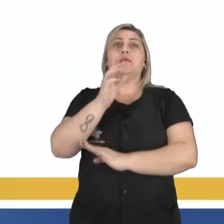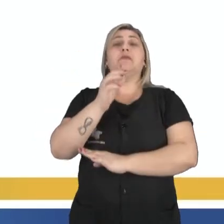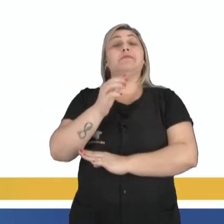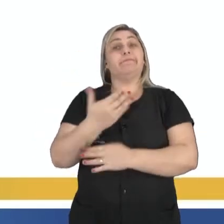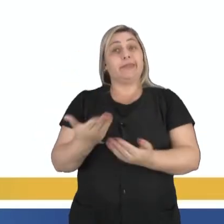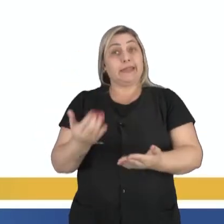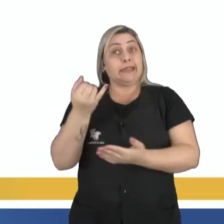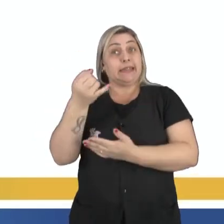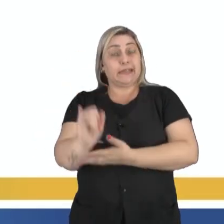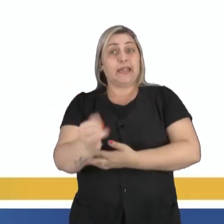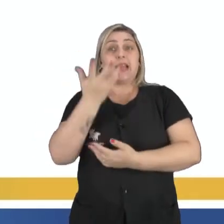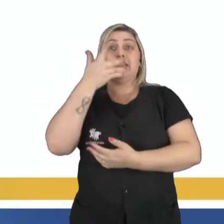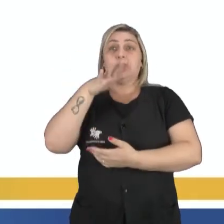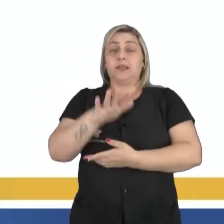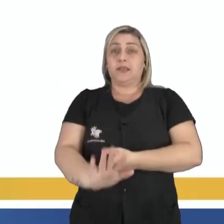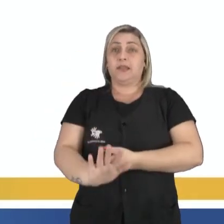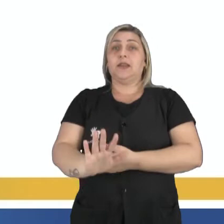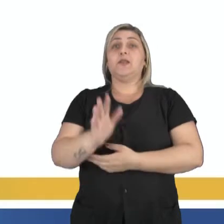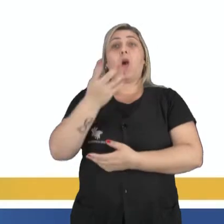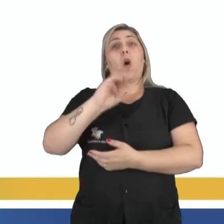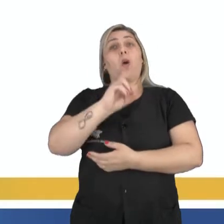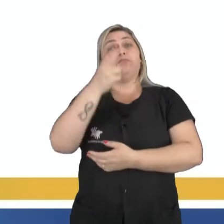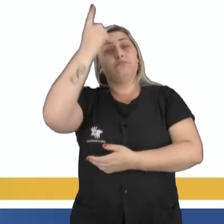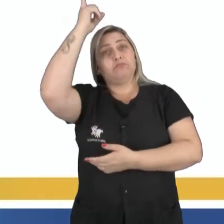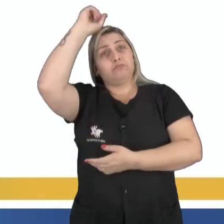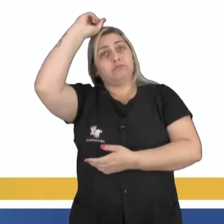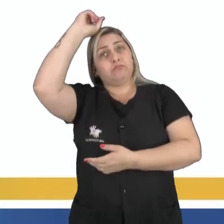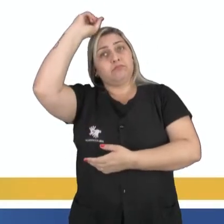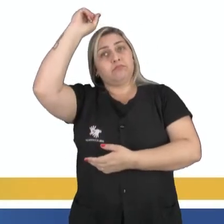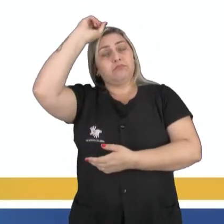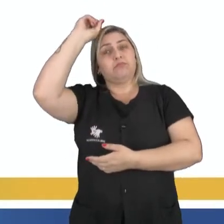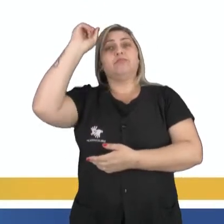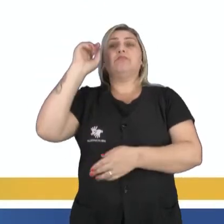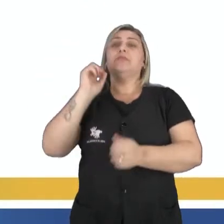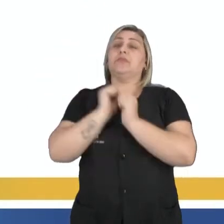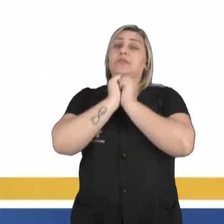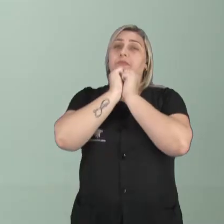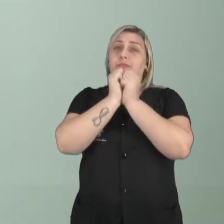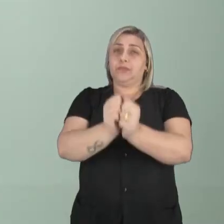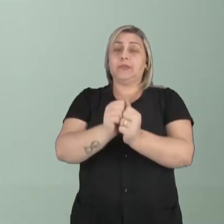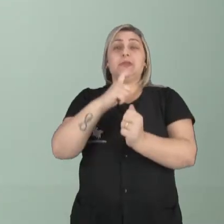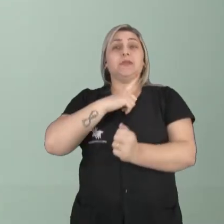Facebook. Isso se as crianças ou os adultos que os acompanham são